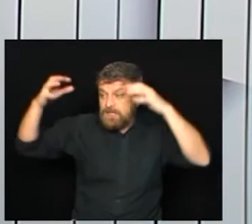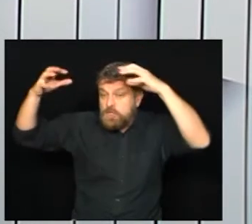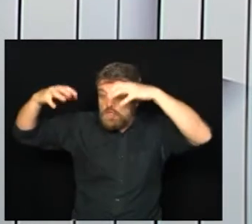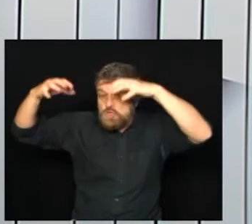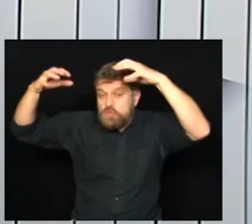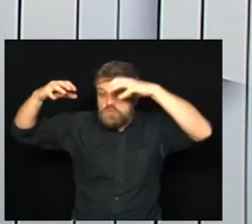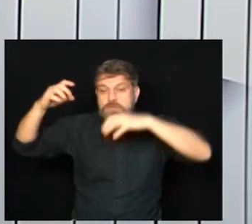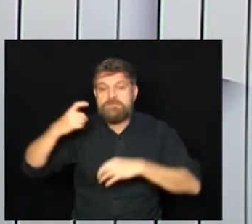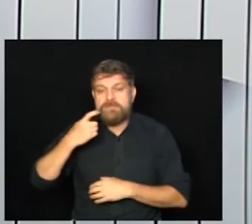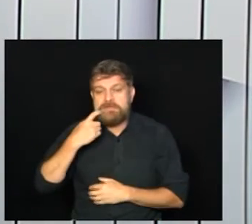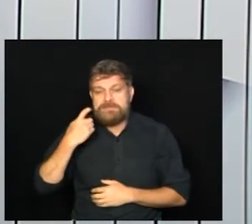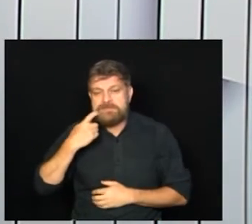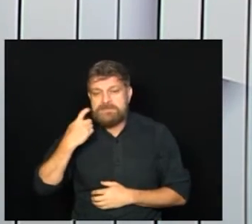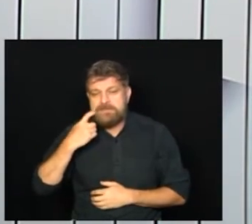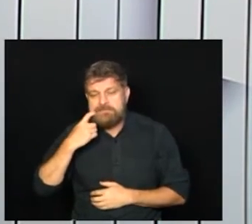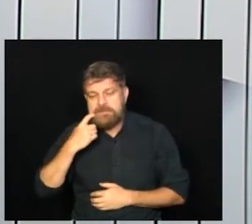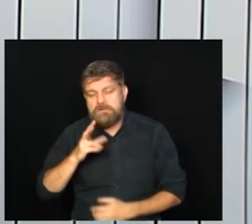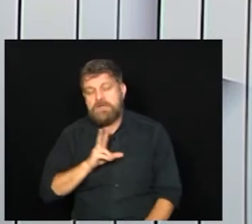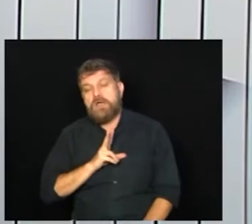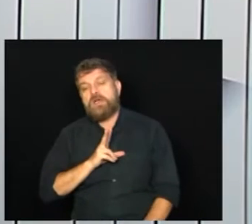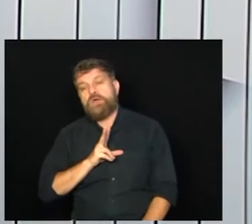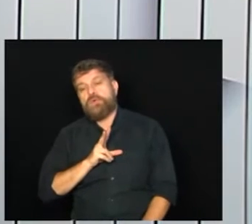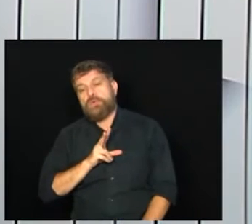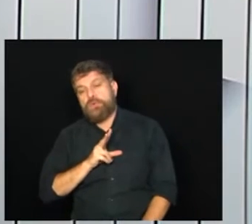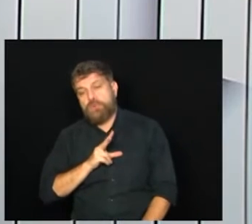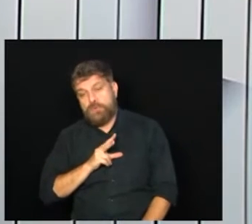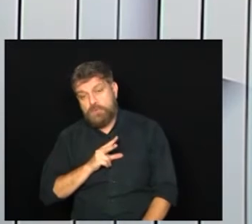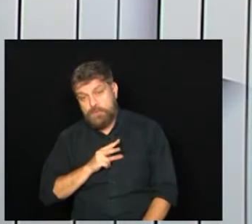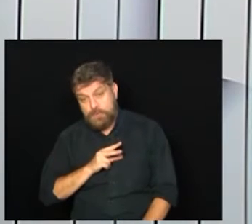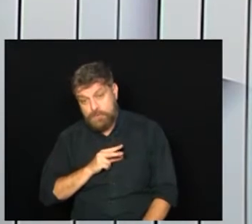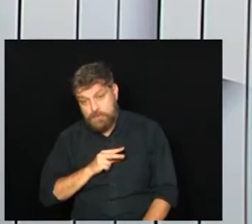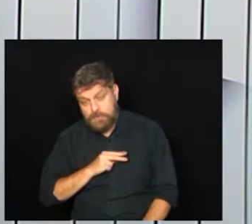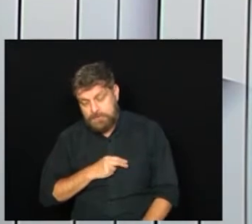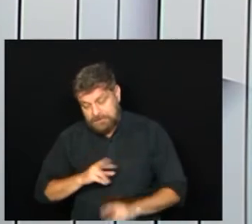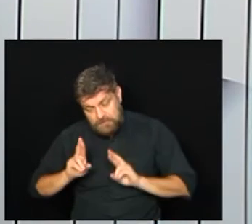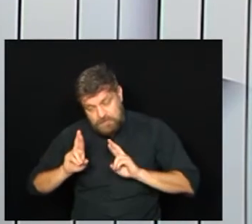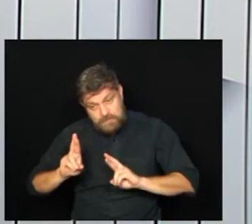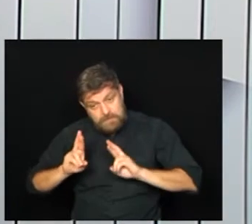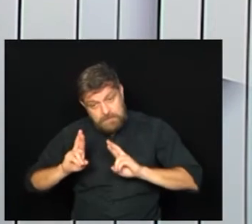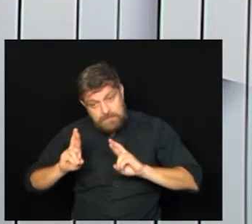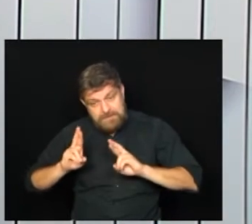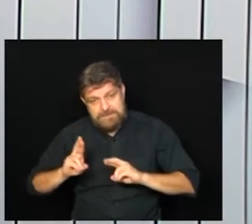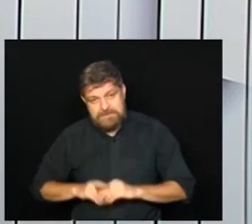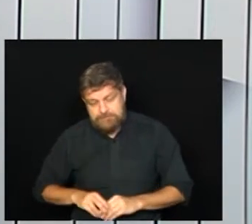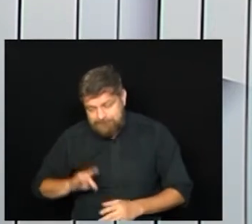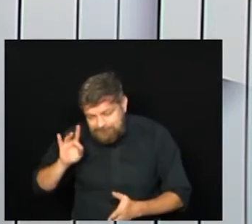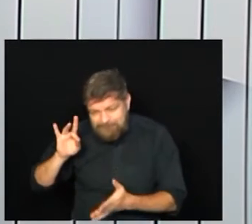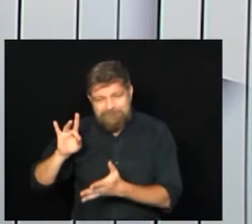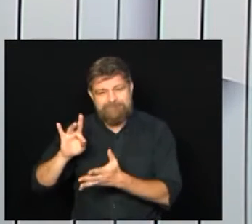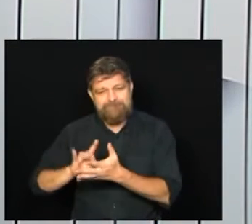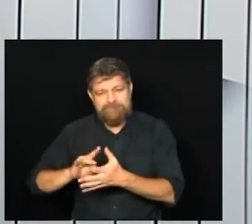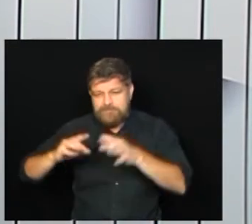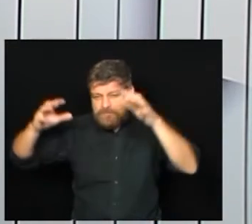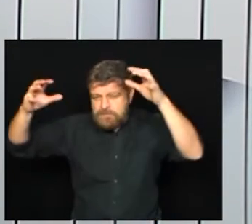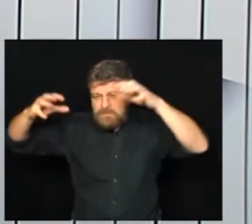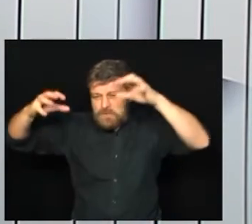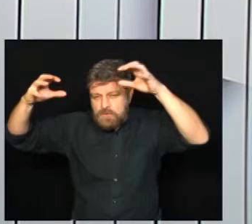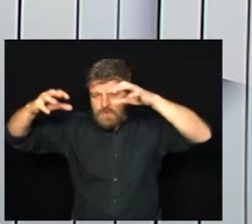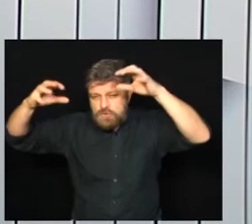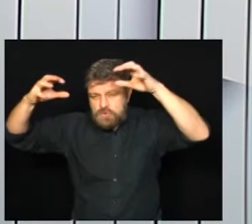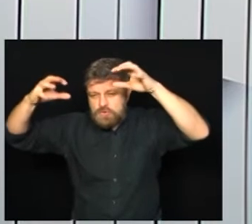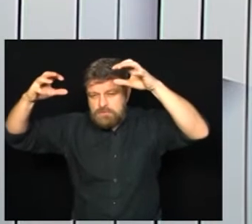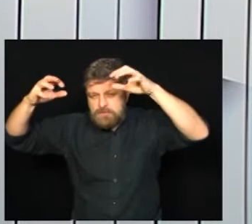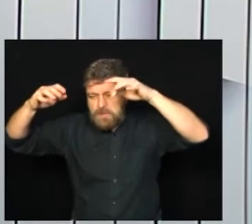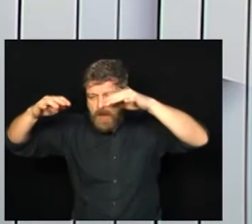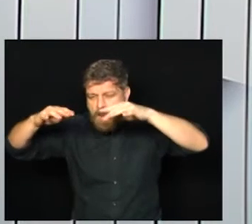esta sexta-feira para aliviar nesta secura. Então vamos torcer para, se confirmar esta situação, essa chuva vai